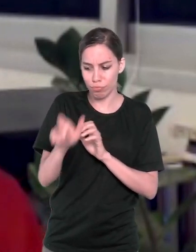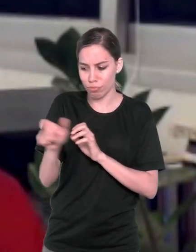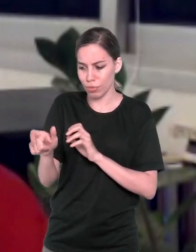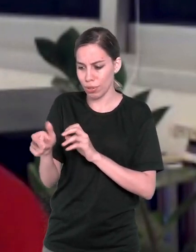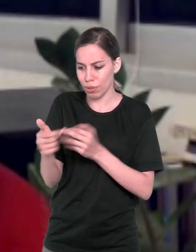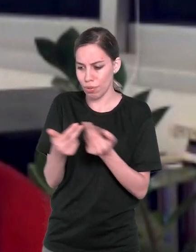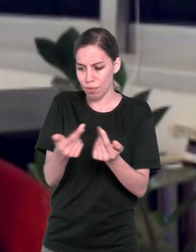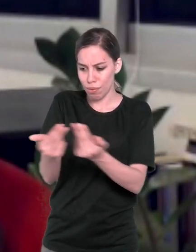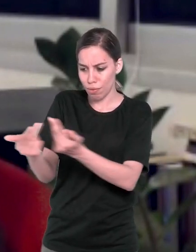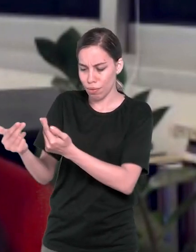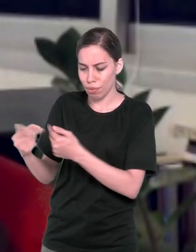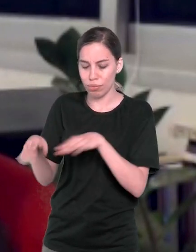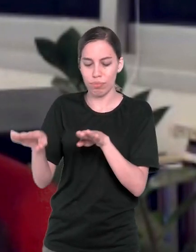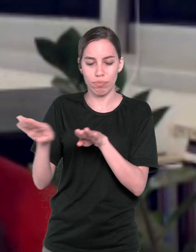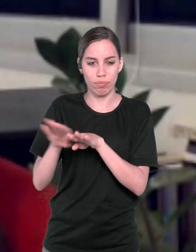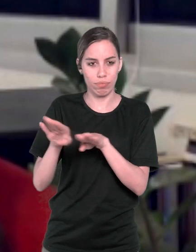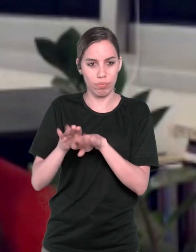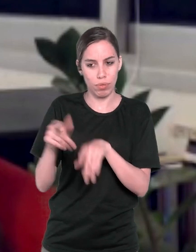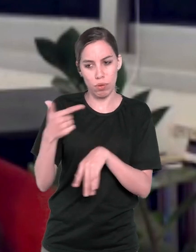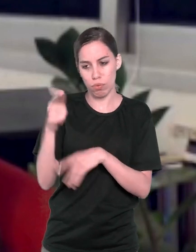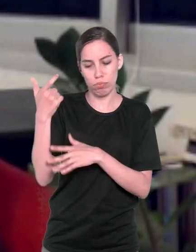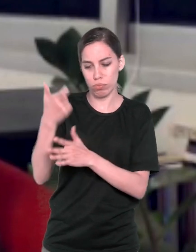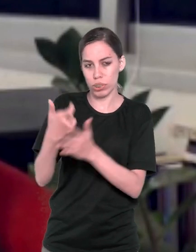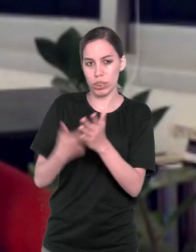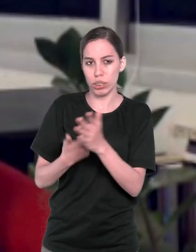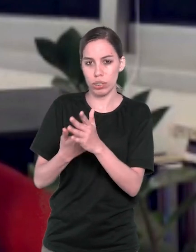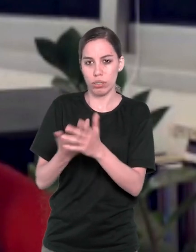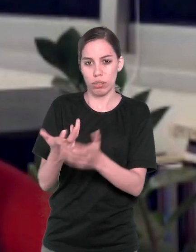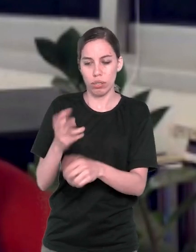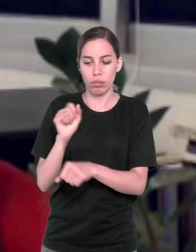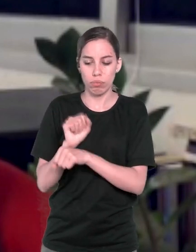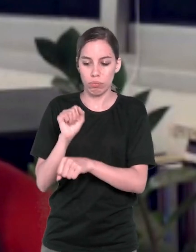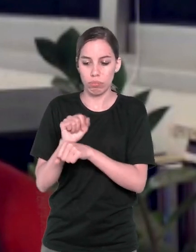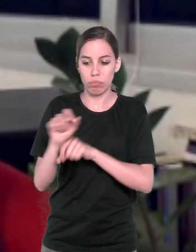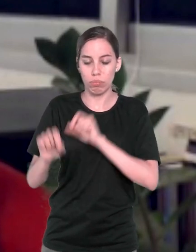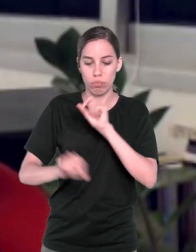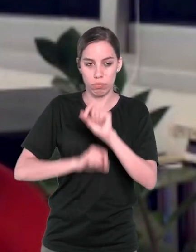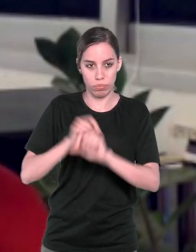em outros textos. E eu espero que,